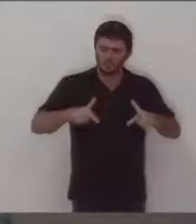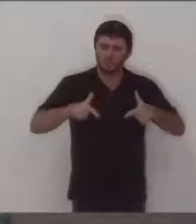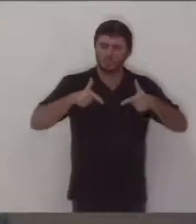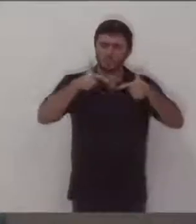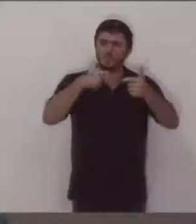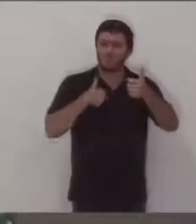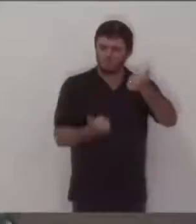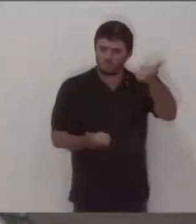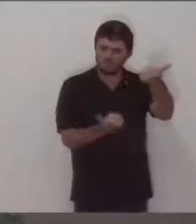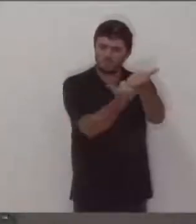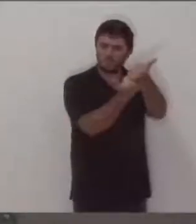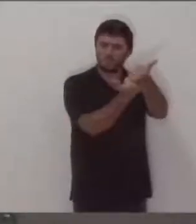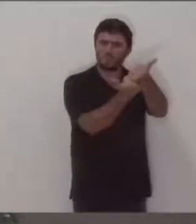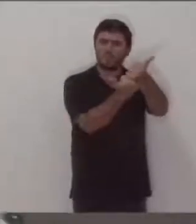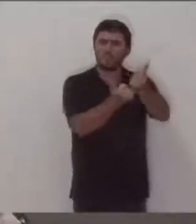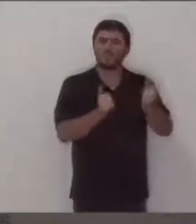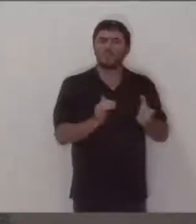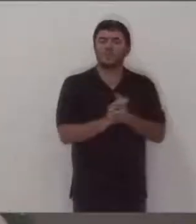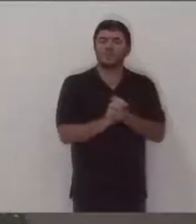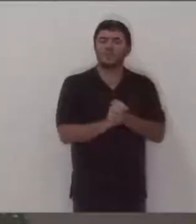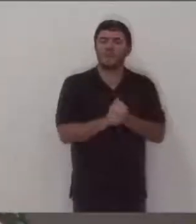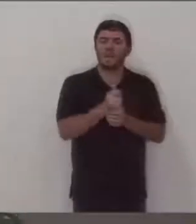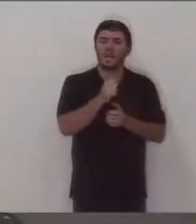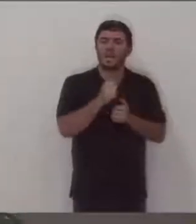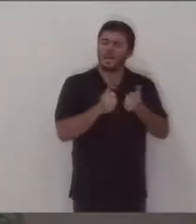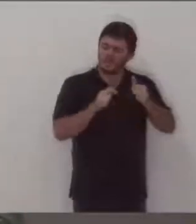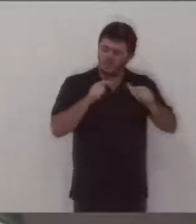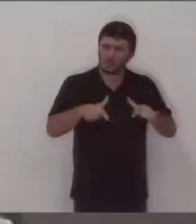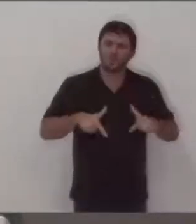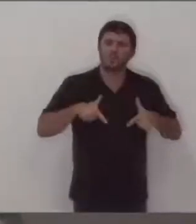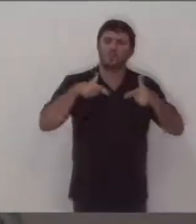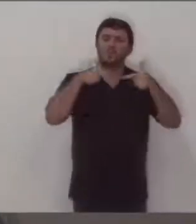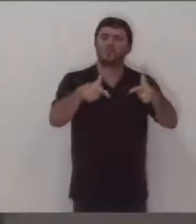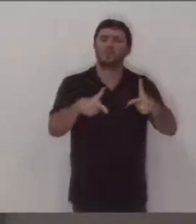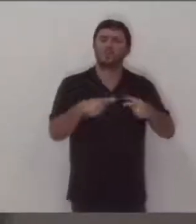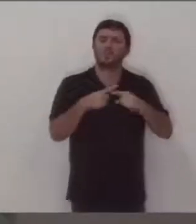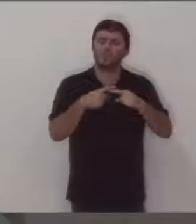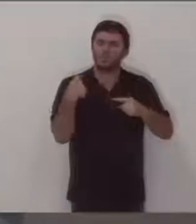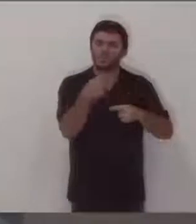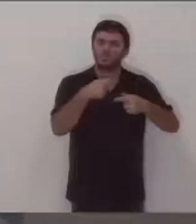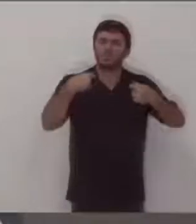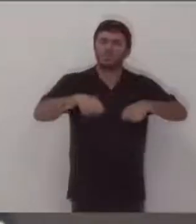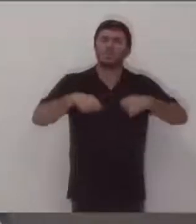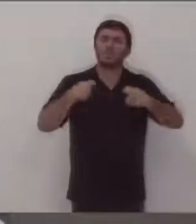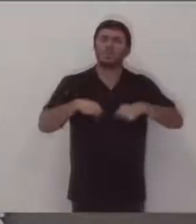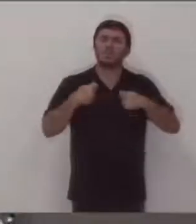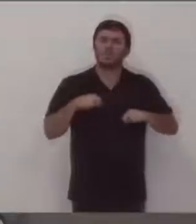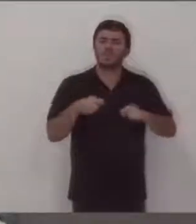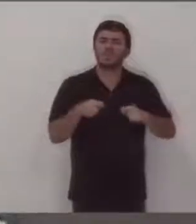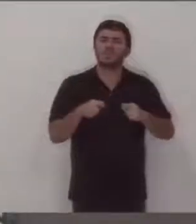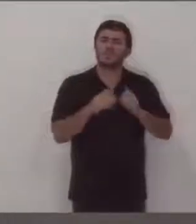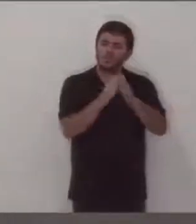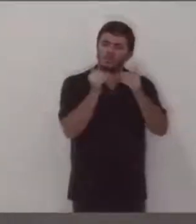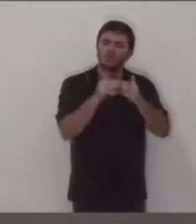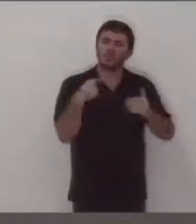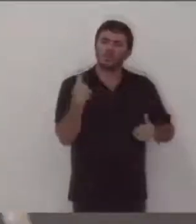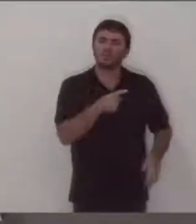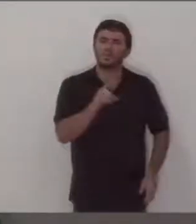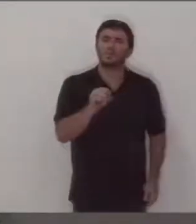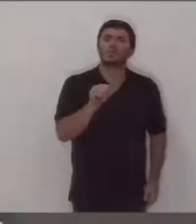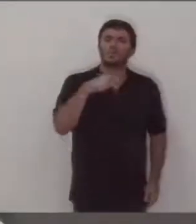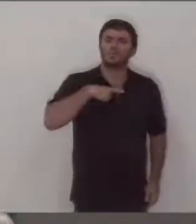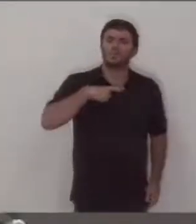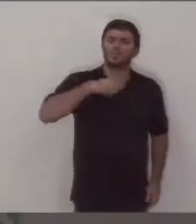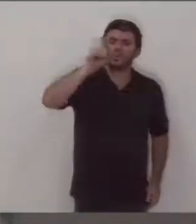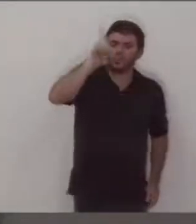ano, mas ainda não chegamos nesse nível. Então, é a luta porque a gente precisa reivindicar alguns direitos. Então, aqui o meu apoio. Quero só destacar,